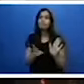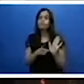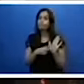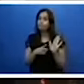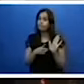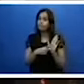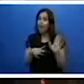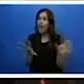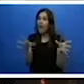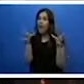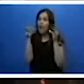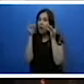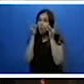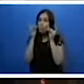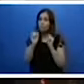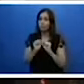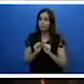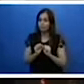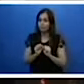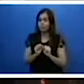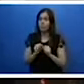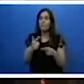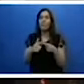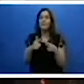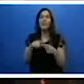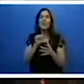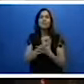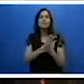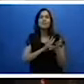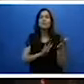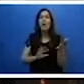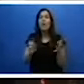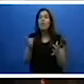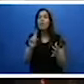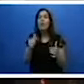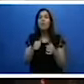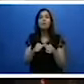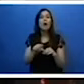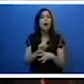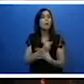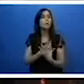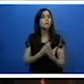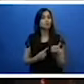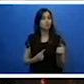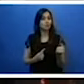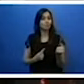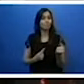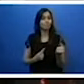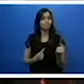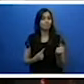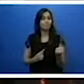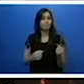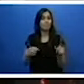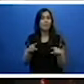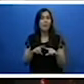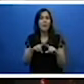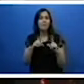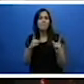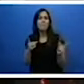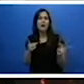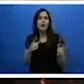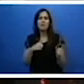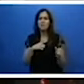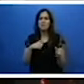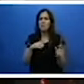aqui, porque essas atividades que eu vou passar hoje, elas não estão na apostila, tá bom? Mas são